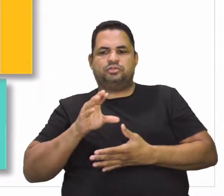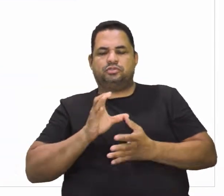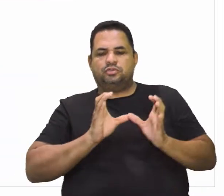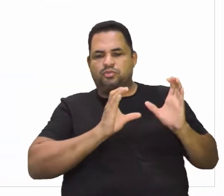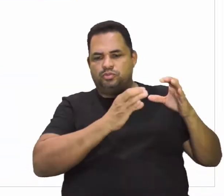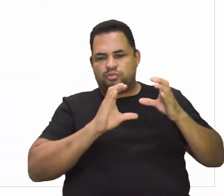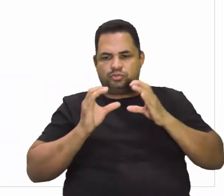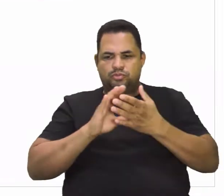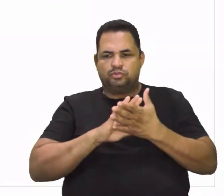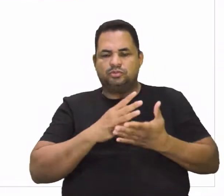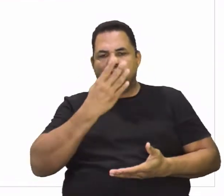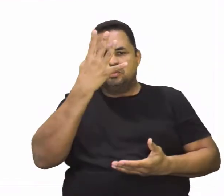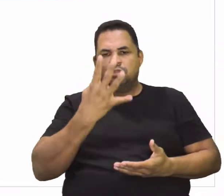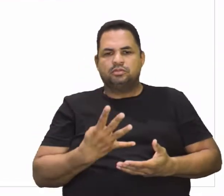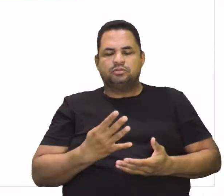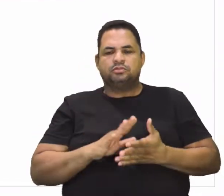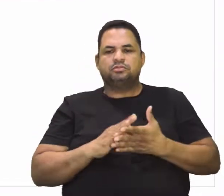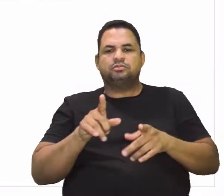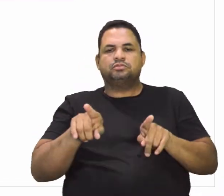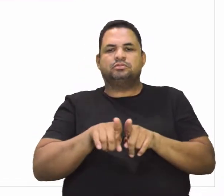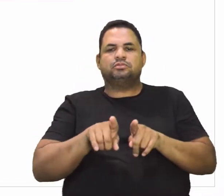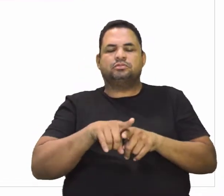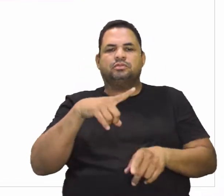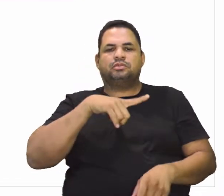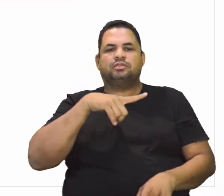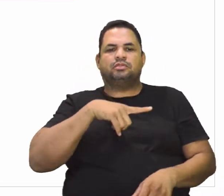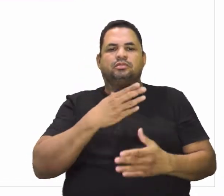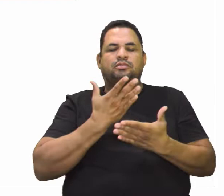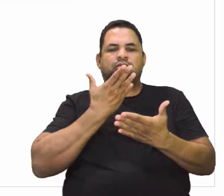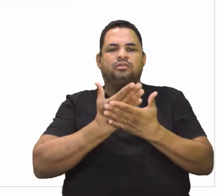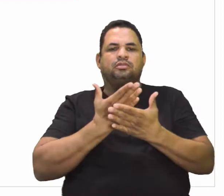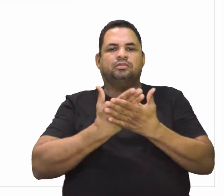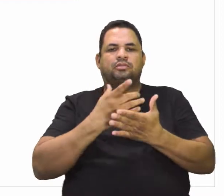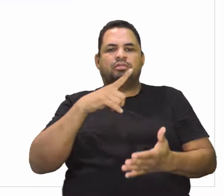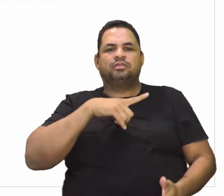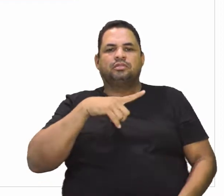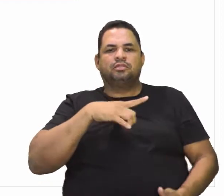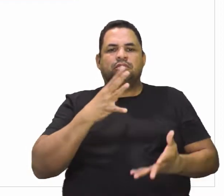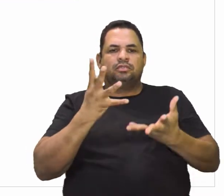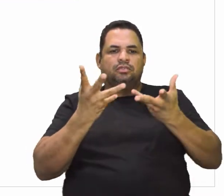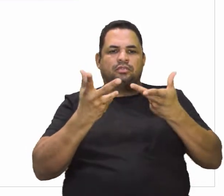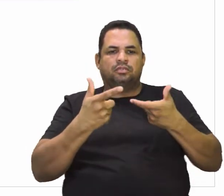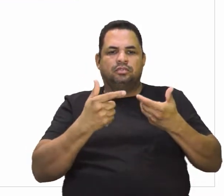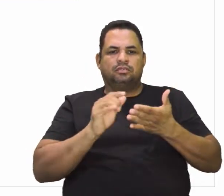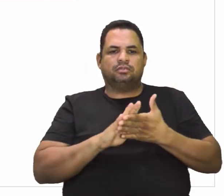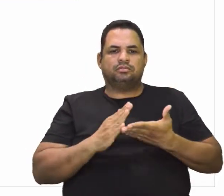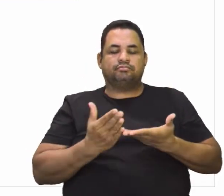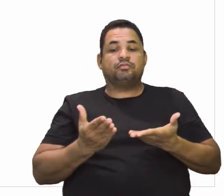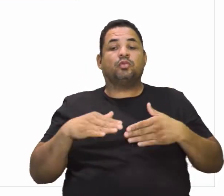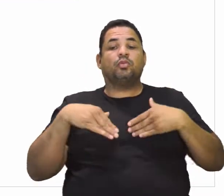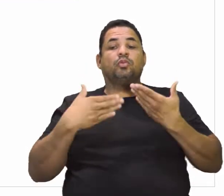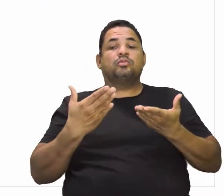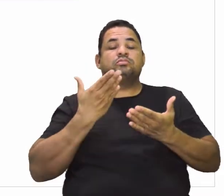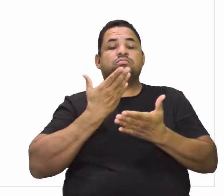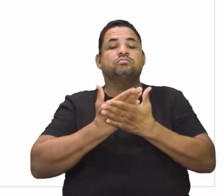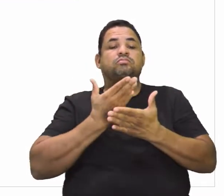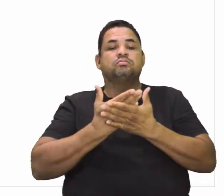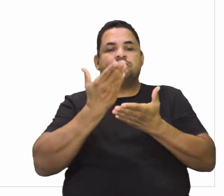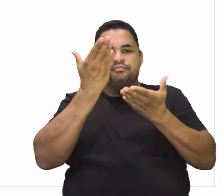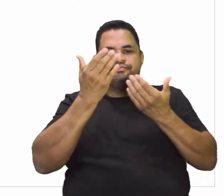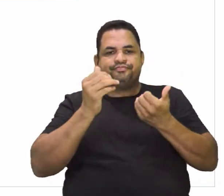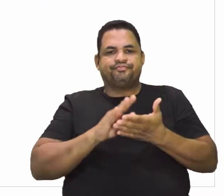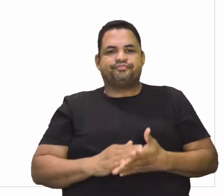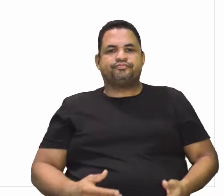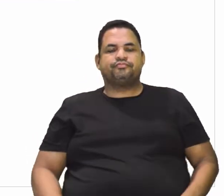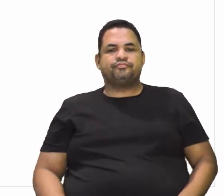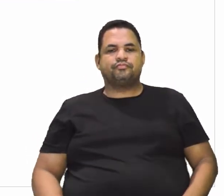os 4 tópicos que nós temos nessa aula de hoje. E a aula de hoje ela tem aí essas habilidades. Quais são as habilidades para a aula de hoje? Está aí,